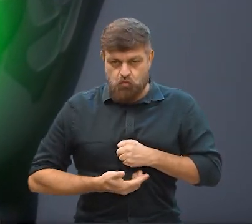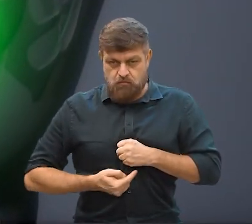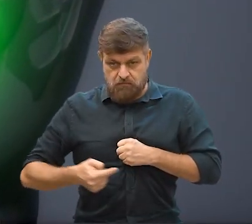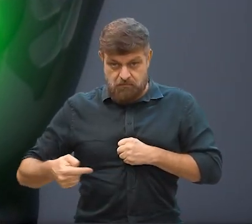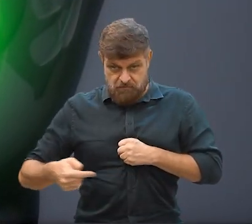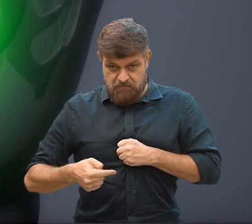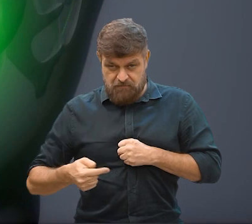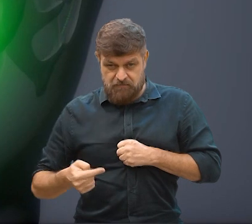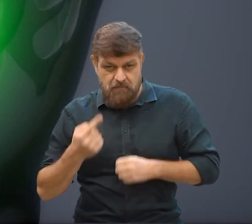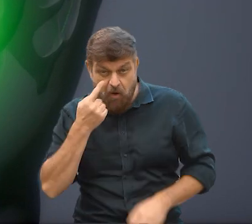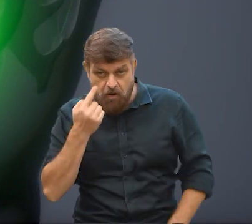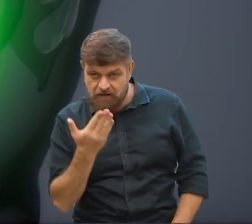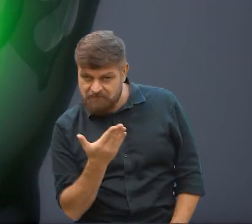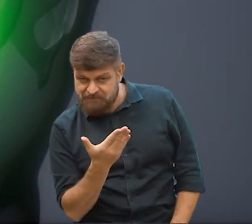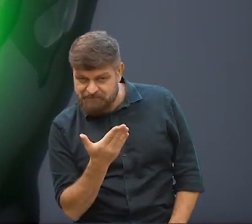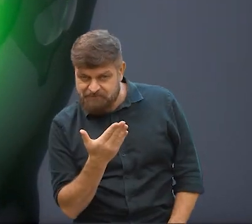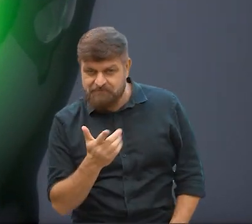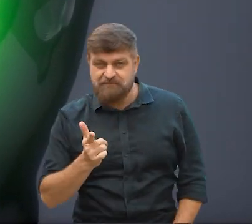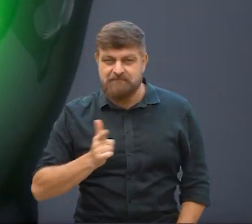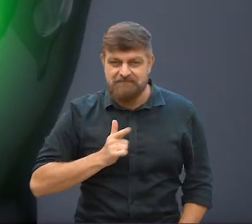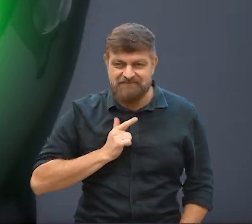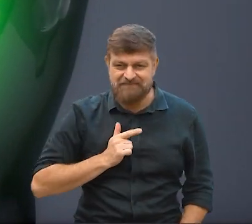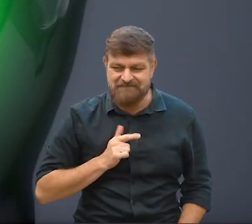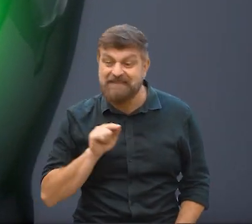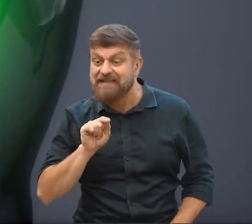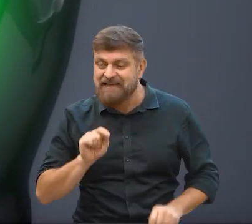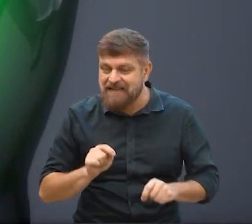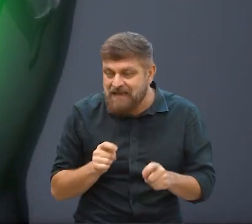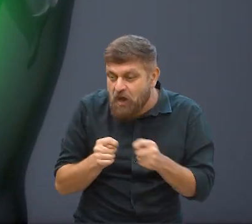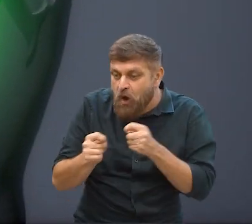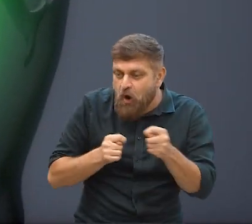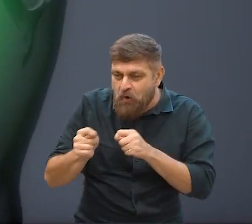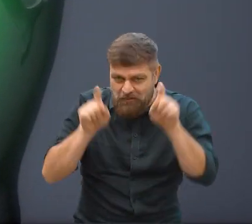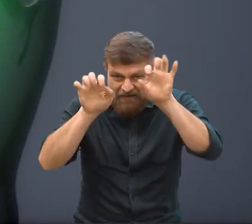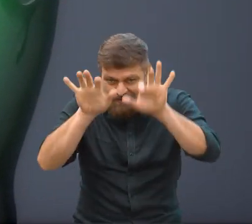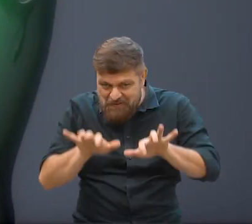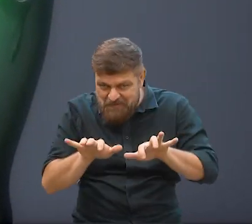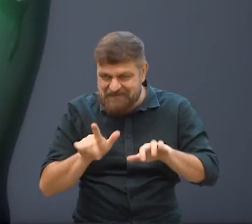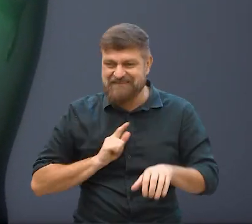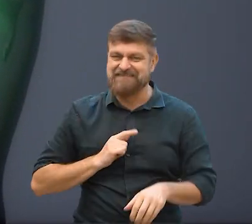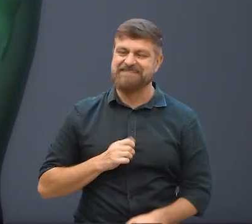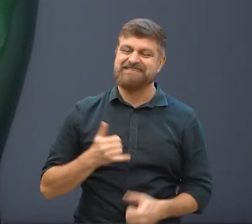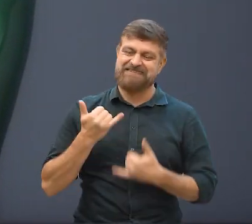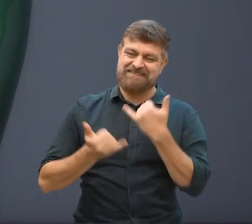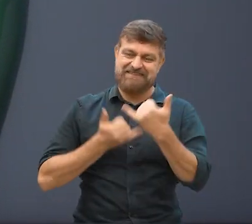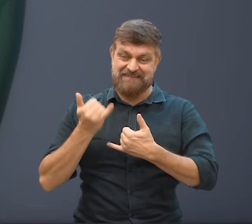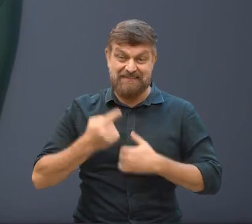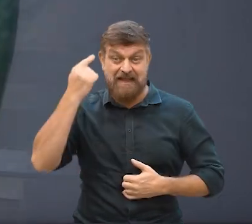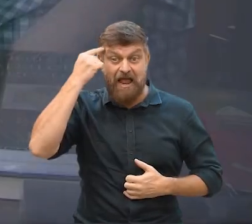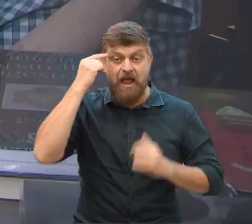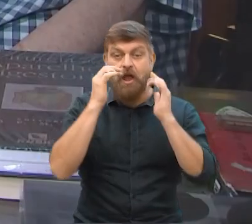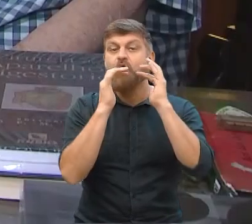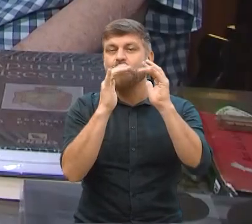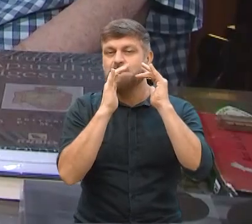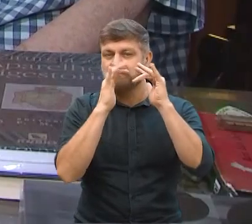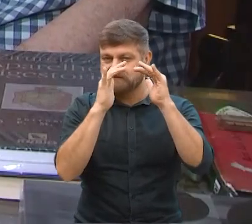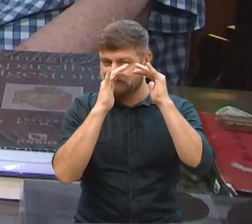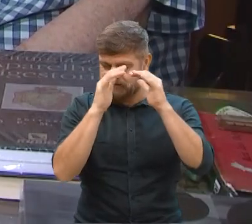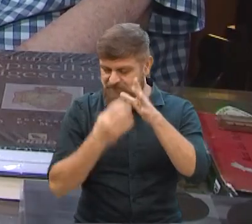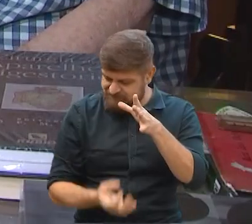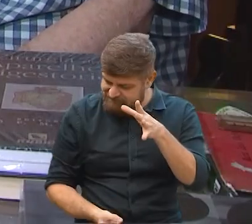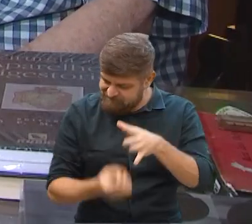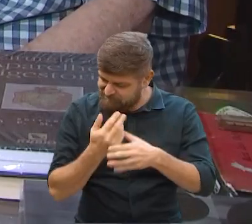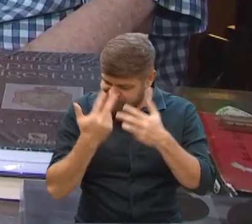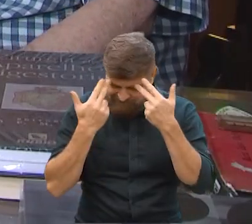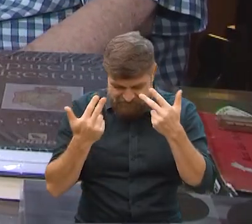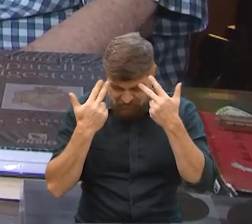o alimento cai no estômago. E olha, tudo controlado por computador, né? É, mais ou menos. Hoje a coisa é. O cérebro já faz isso